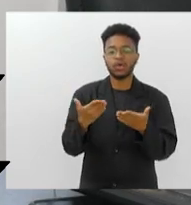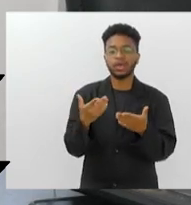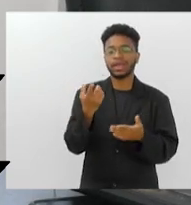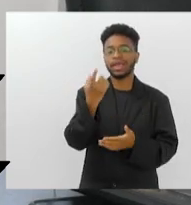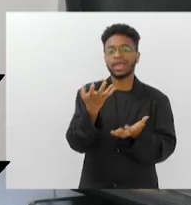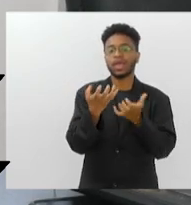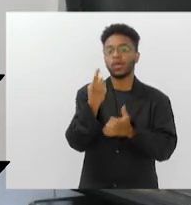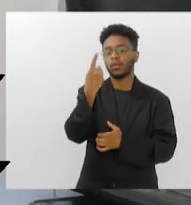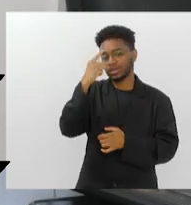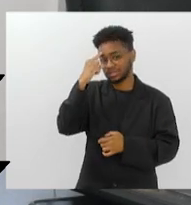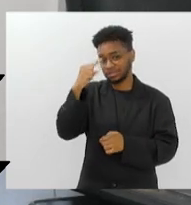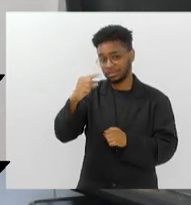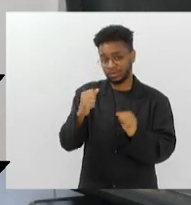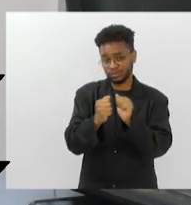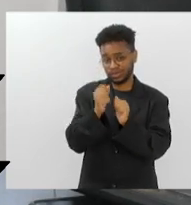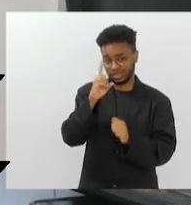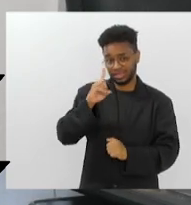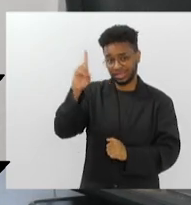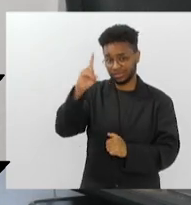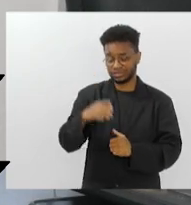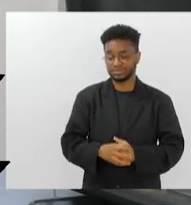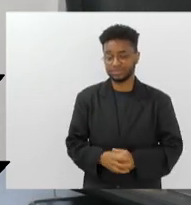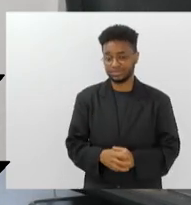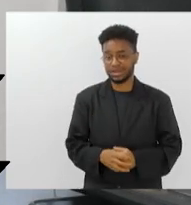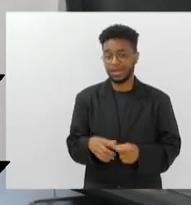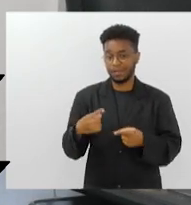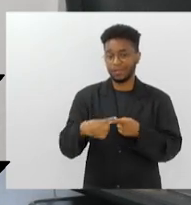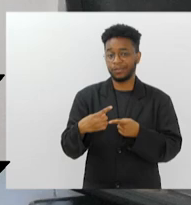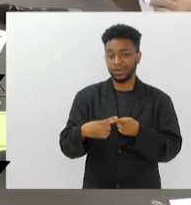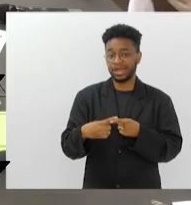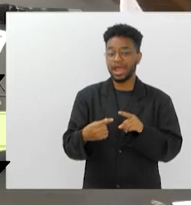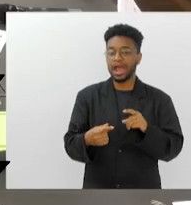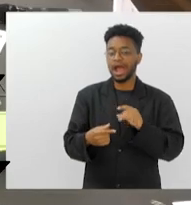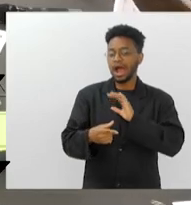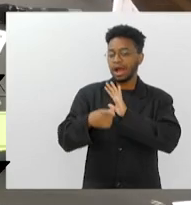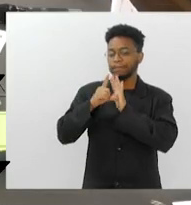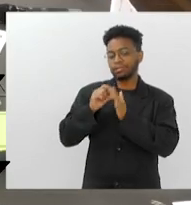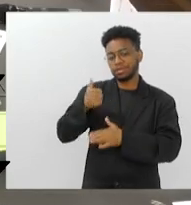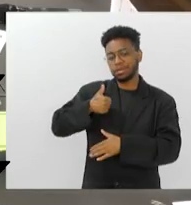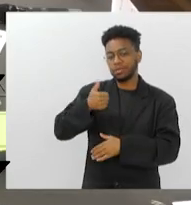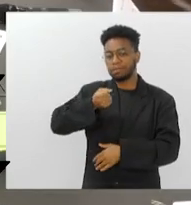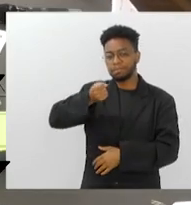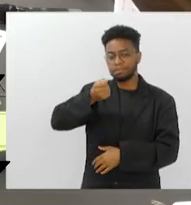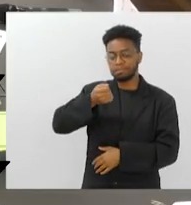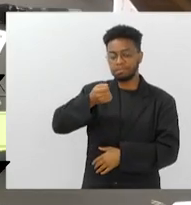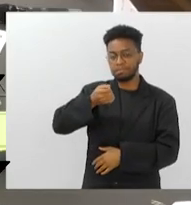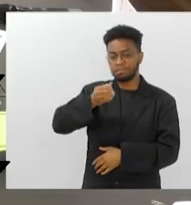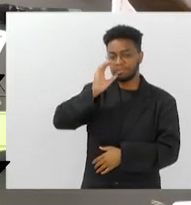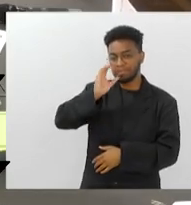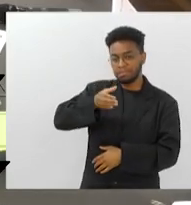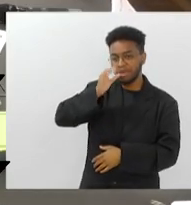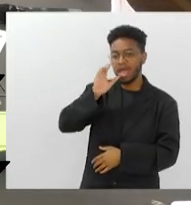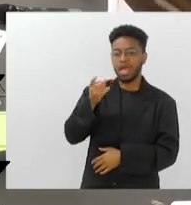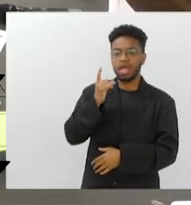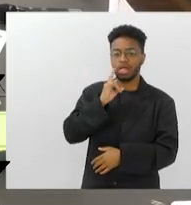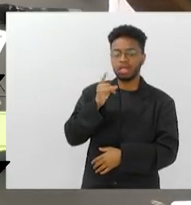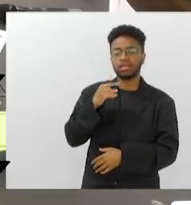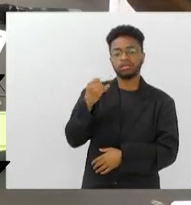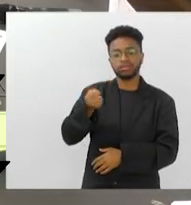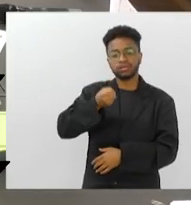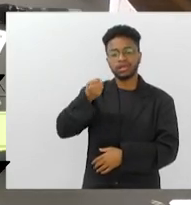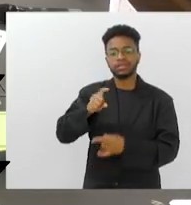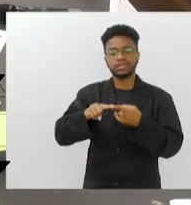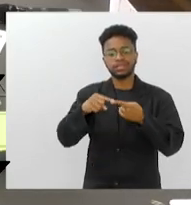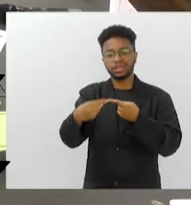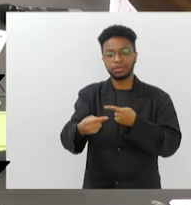santificar resolveu primo depois santifica é isso vendo que quera